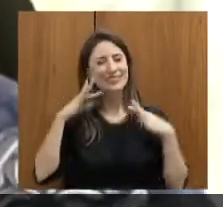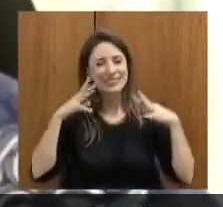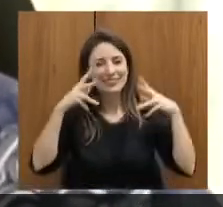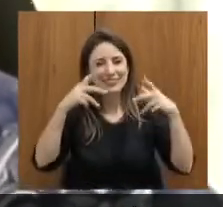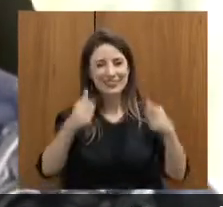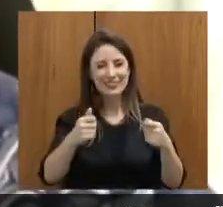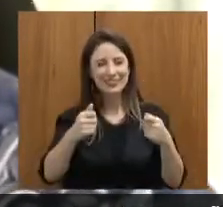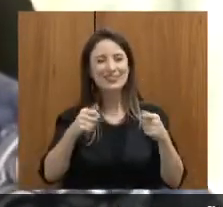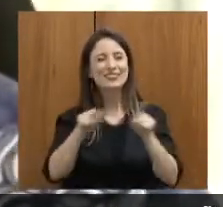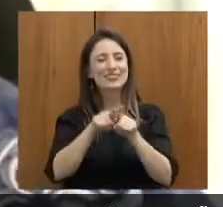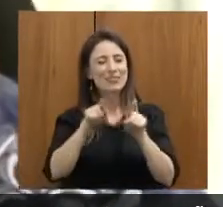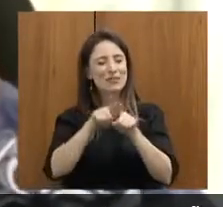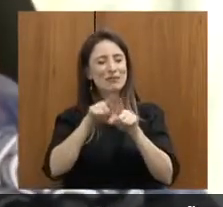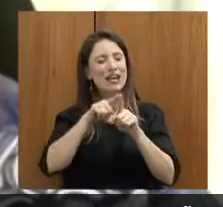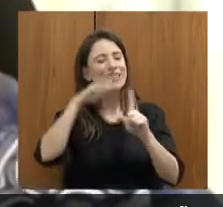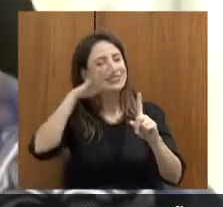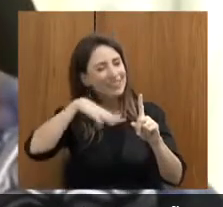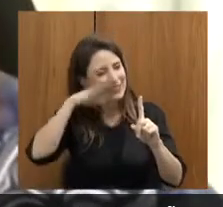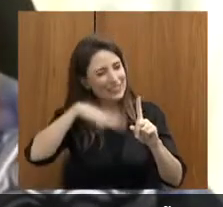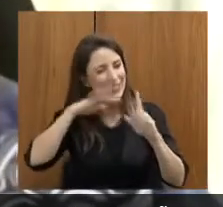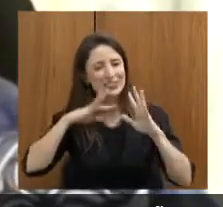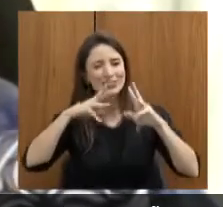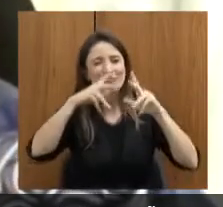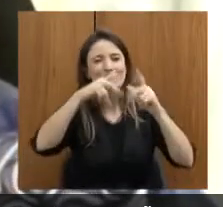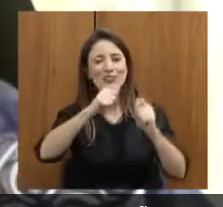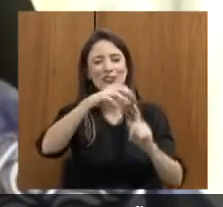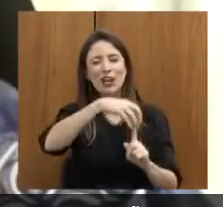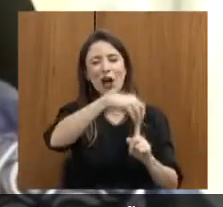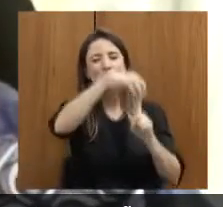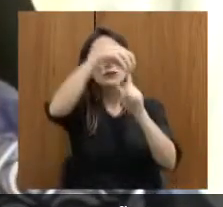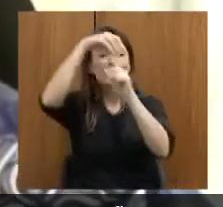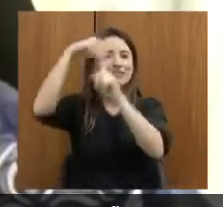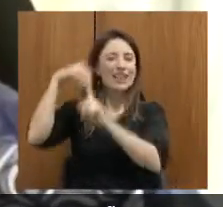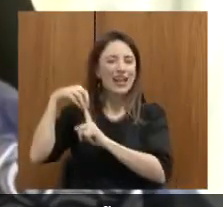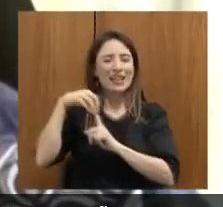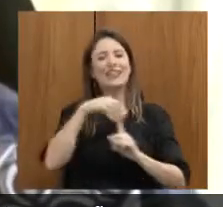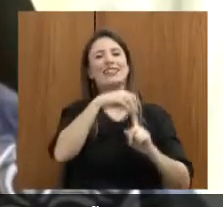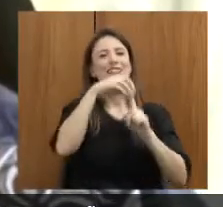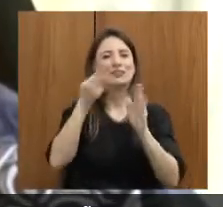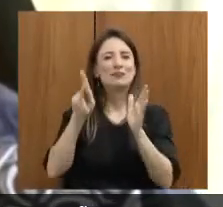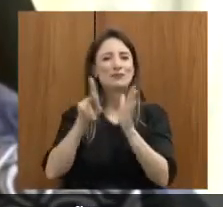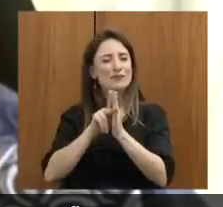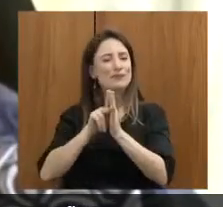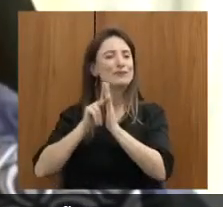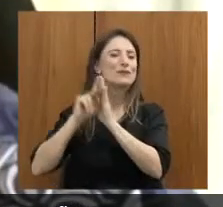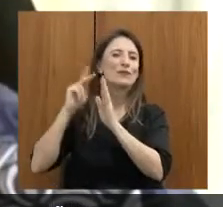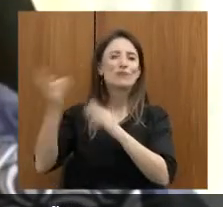saltando a todas as autoridades e lideranças tradicionais de matriz africana presentes